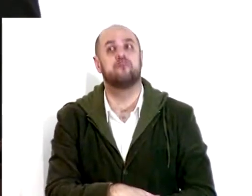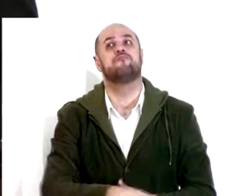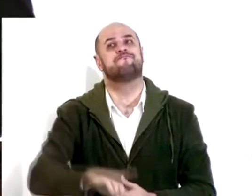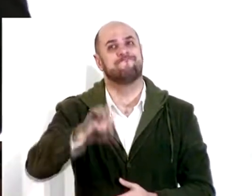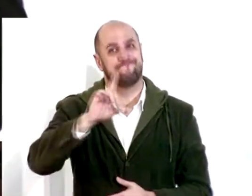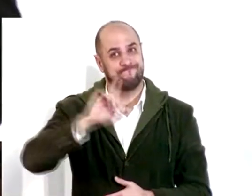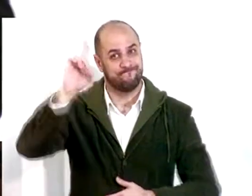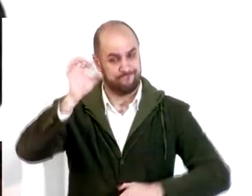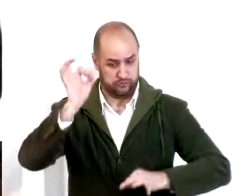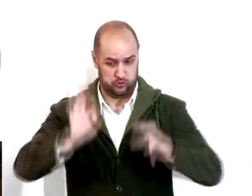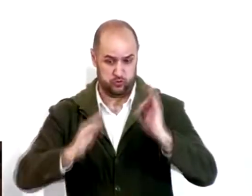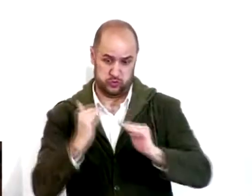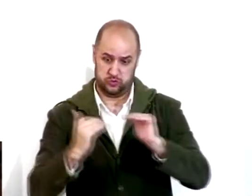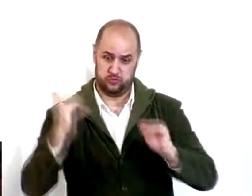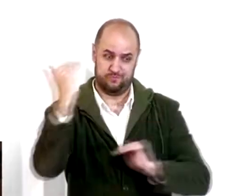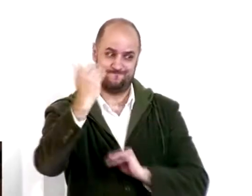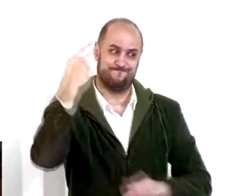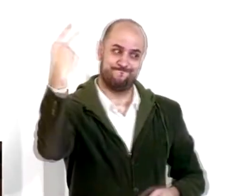supremo.